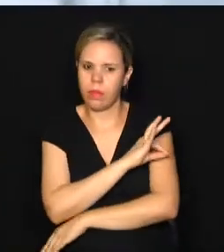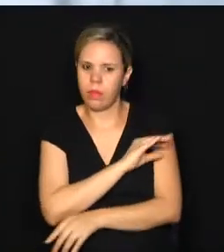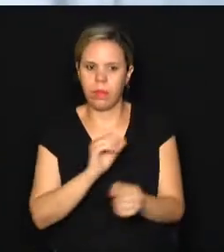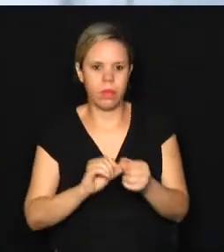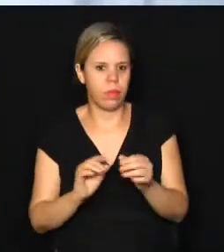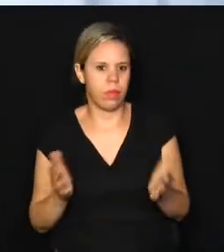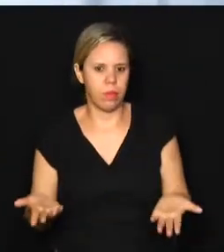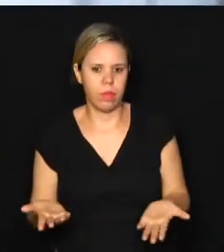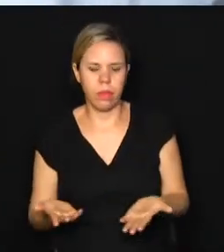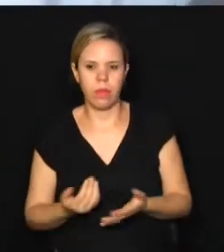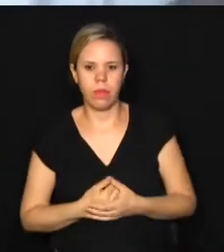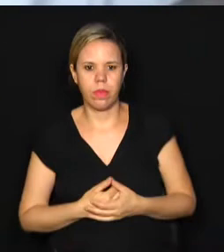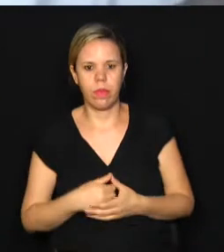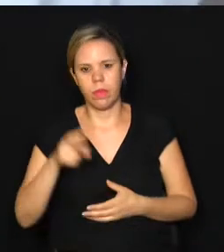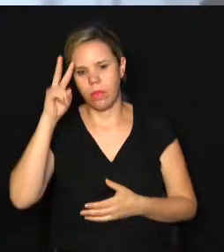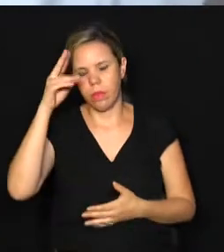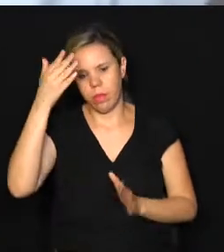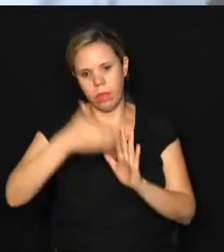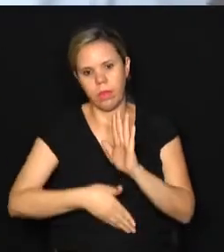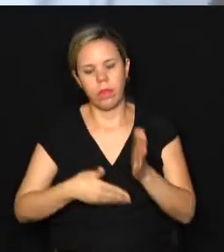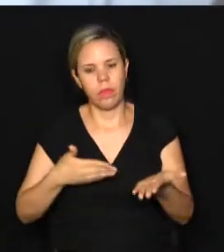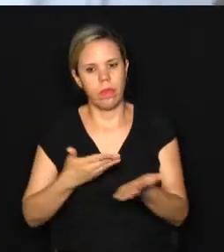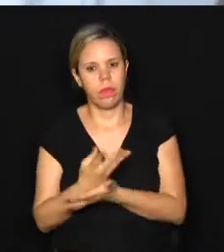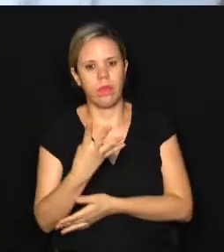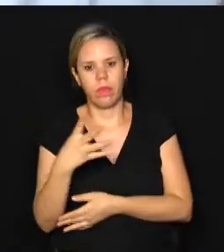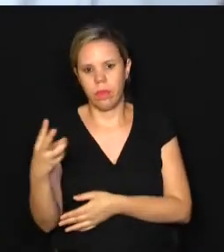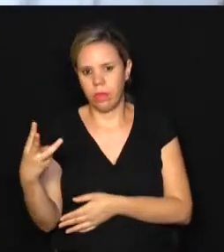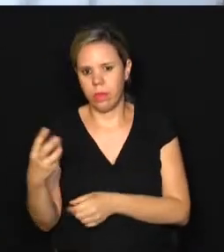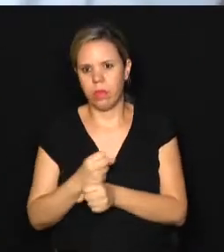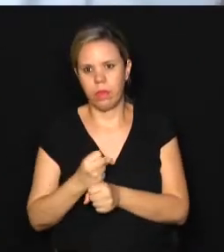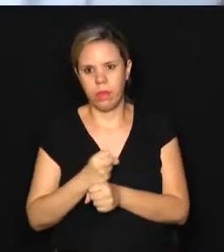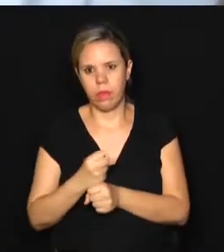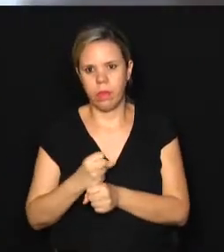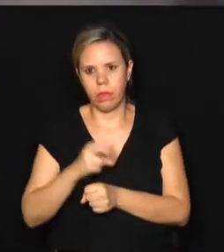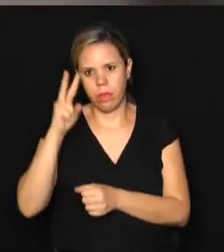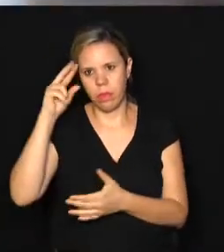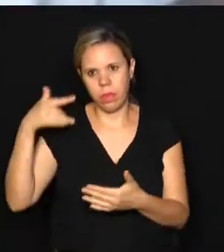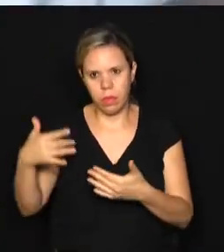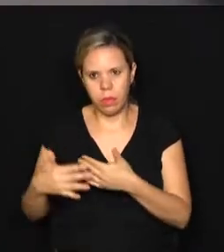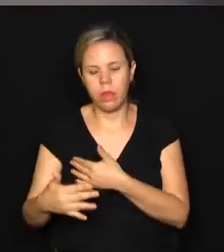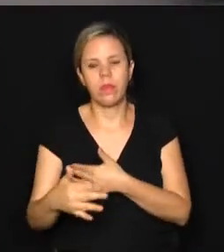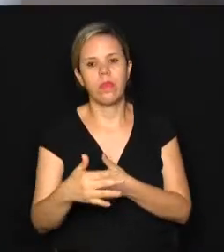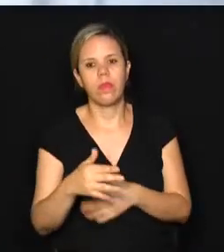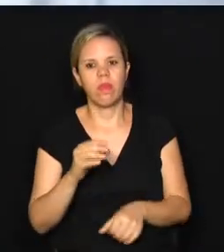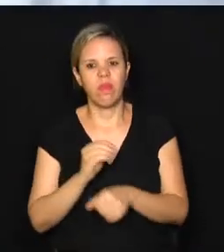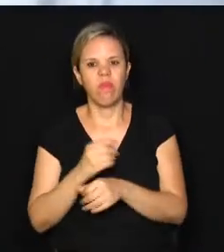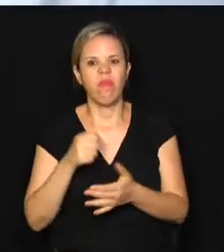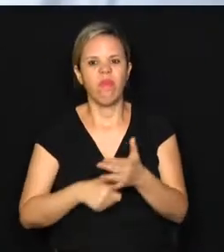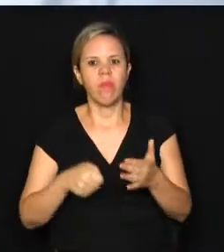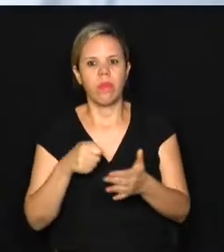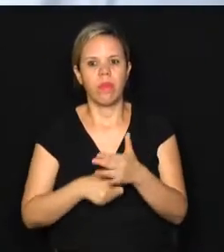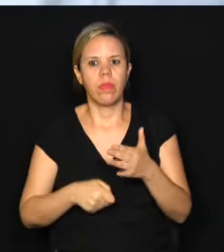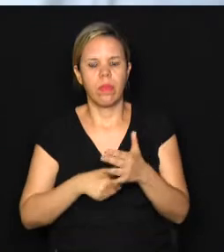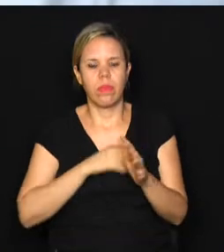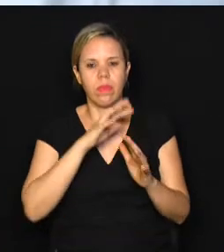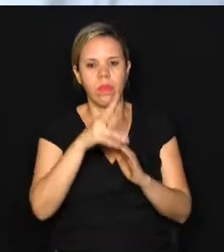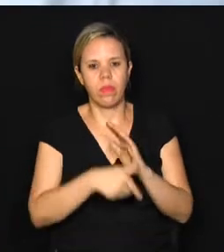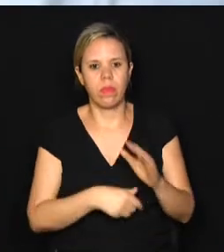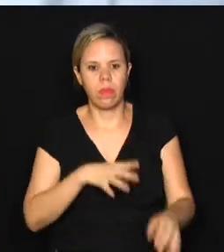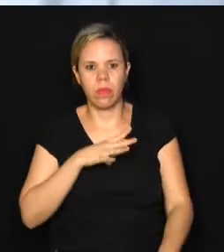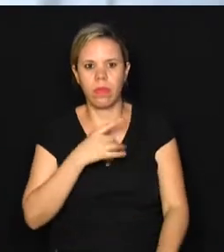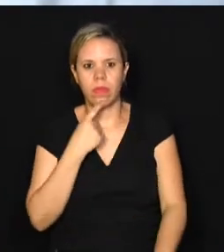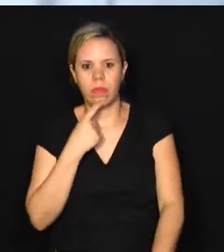cabe. E a história prova isso, né? 43 anos de história de luta pela preservação do meio ambiente em